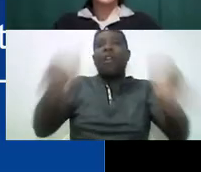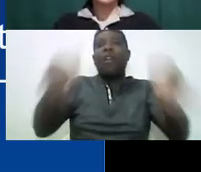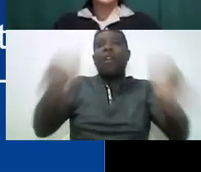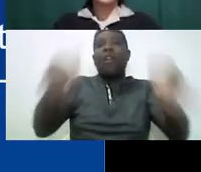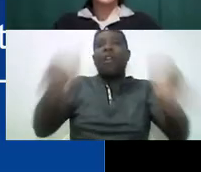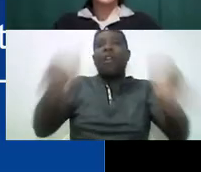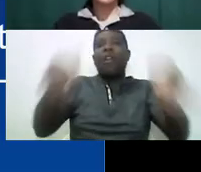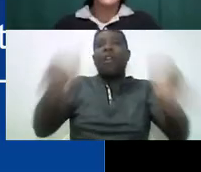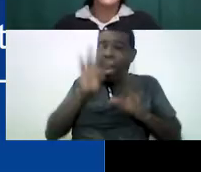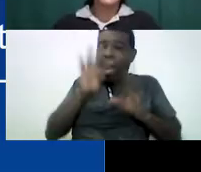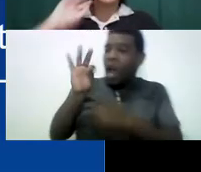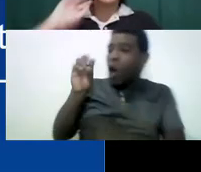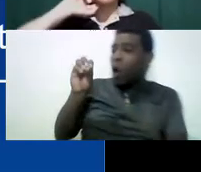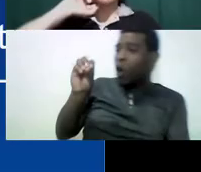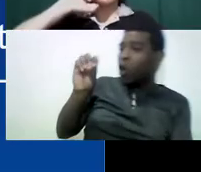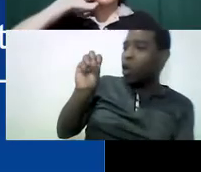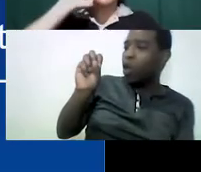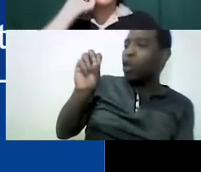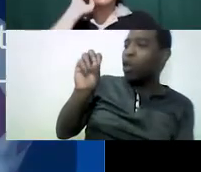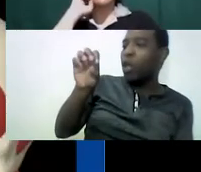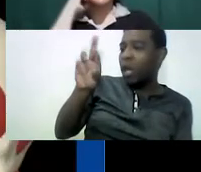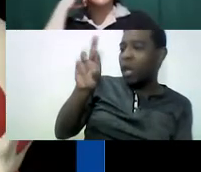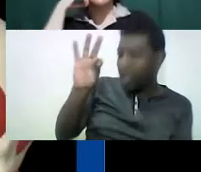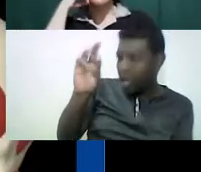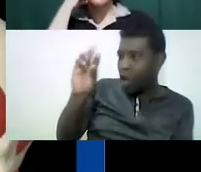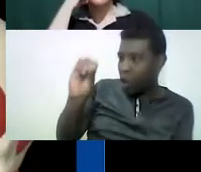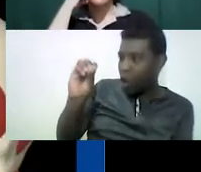da escápula. O mais comum é o elevador da escápula. Tá?